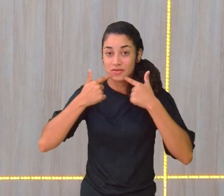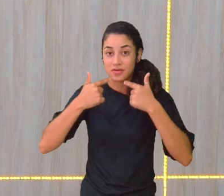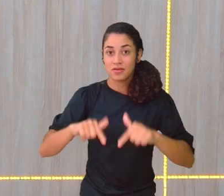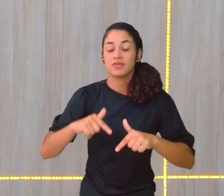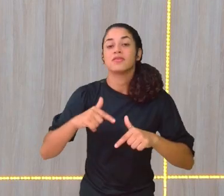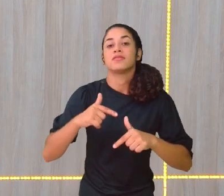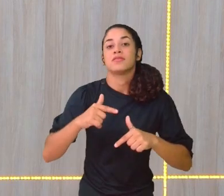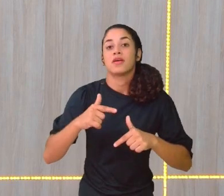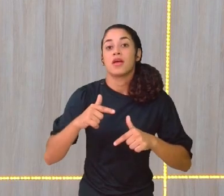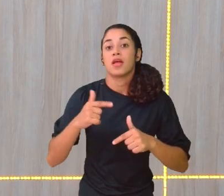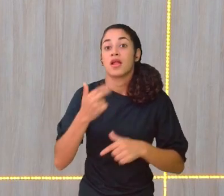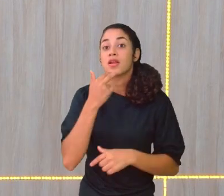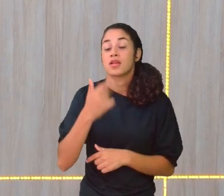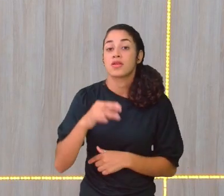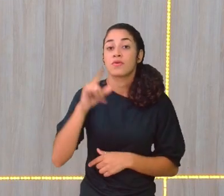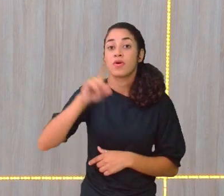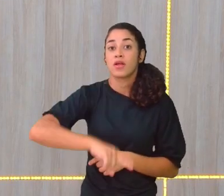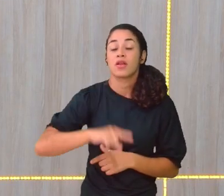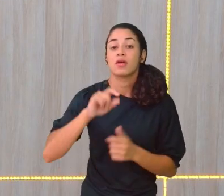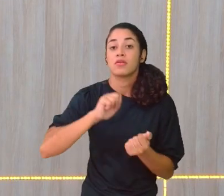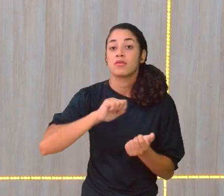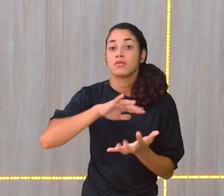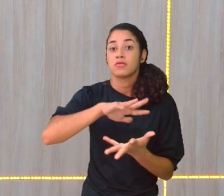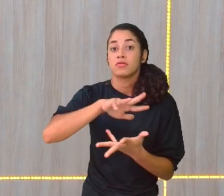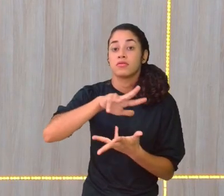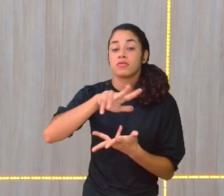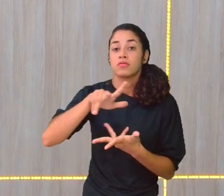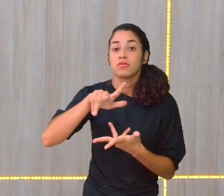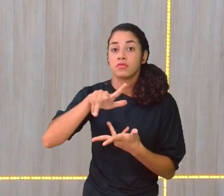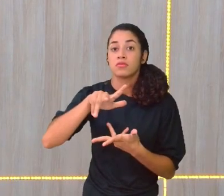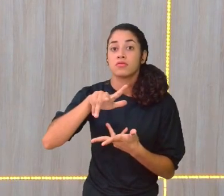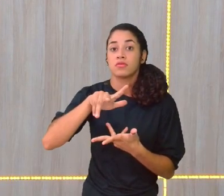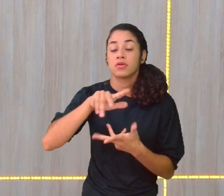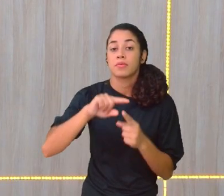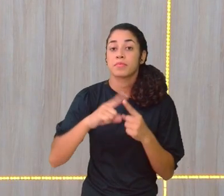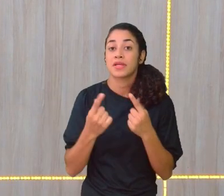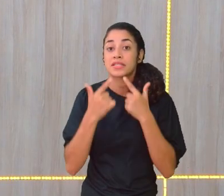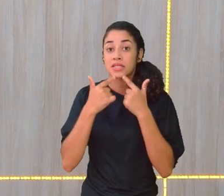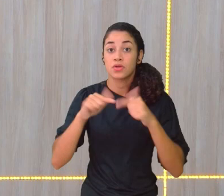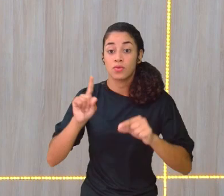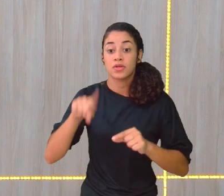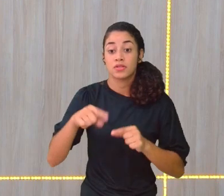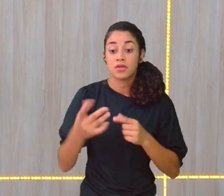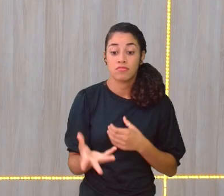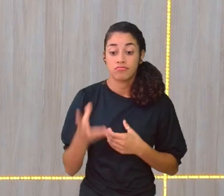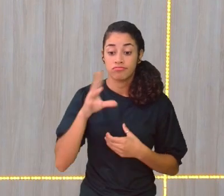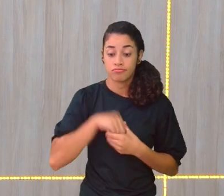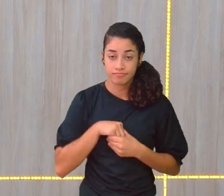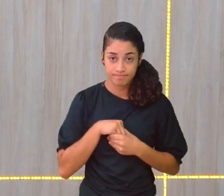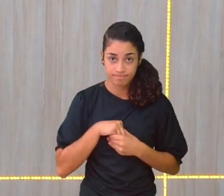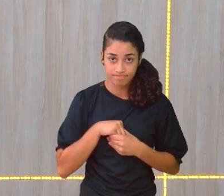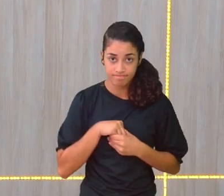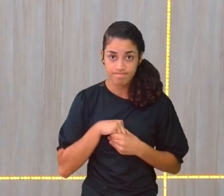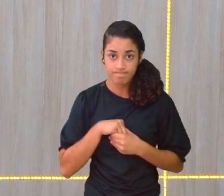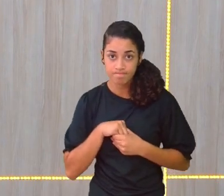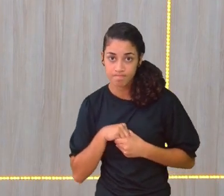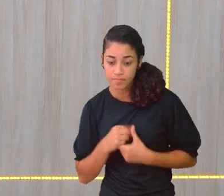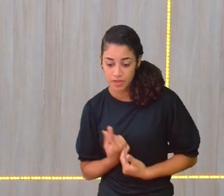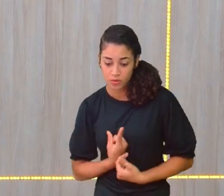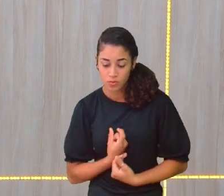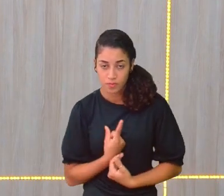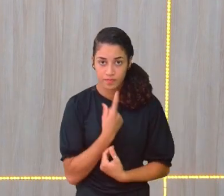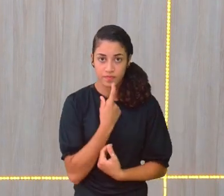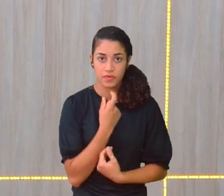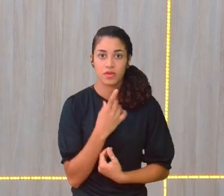ela é universal, não é? Mas a linguagem, ela é individual. E aí, tem um teórico, que eu não lembro agora,